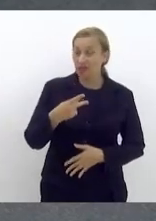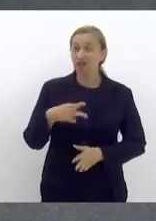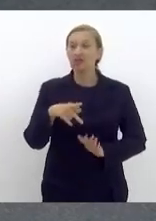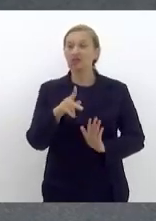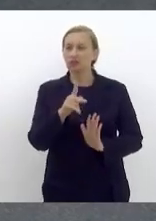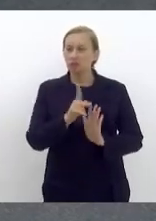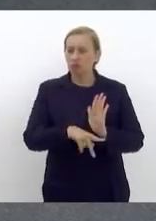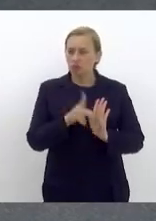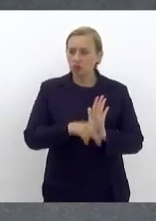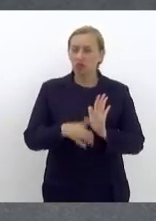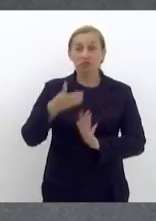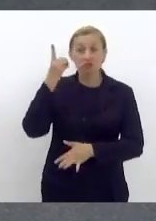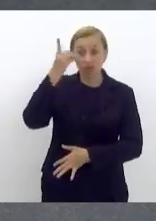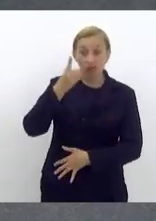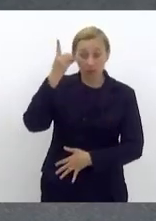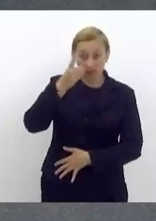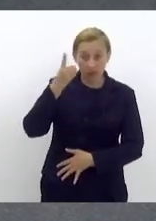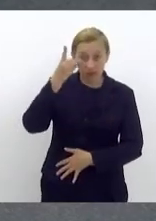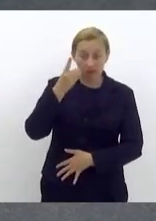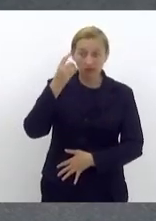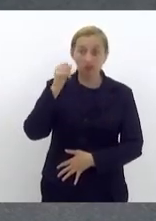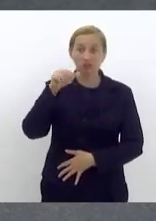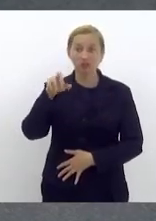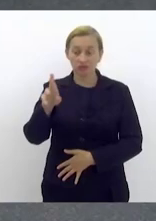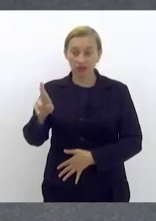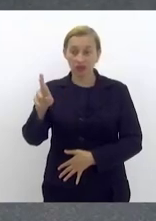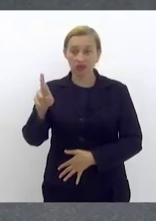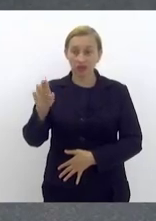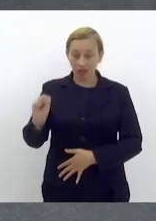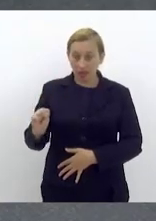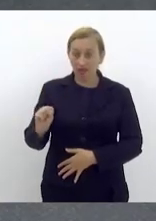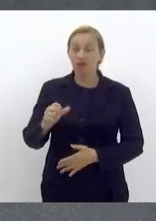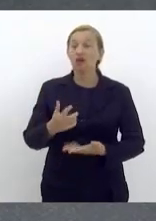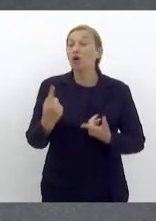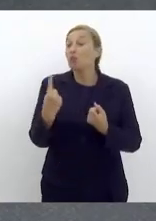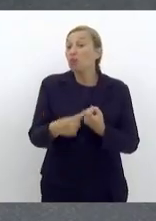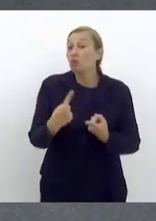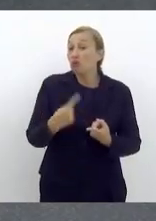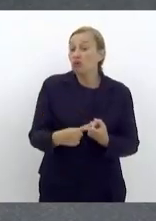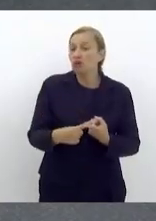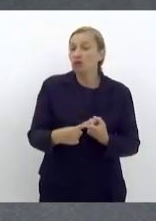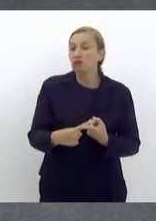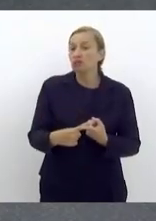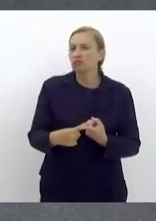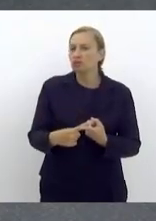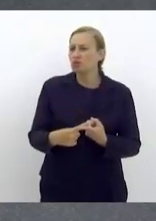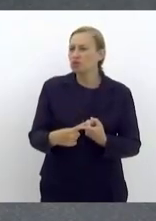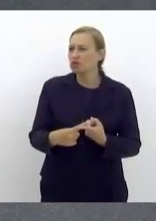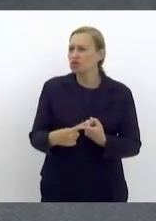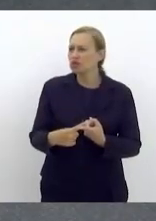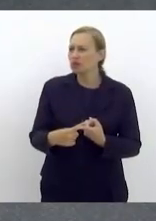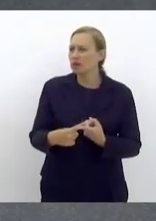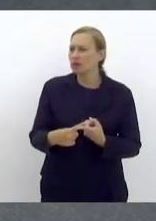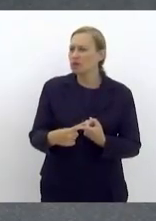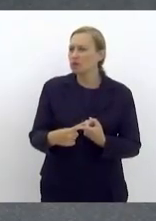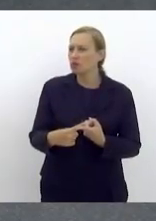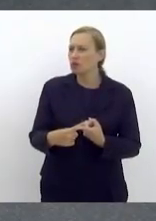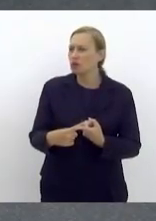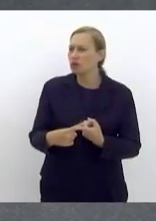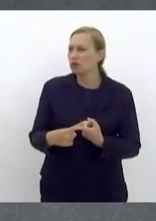de autoria do deputado Rosenberg Reis, porque o suicídio é um tema